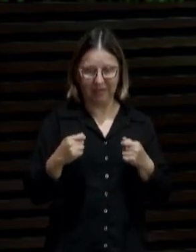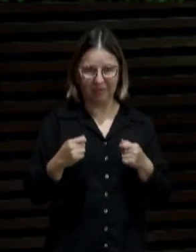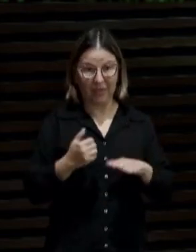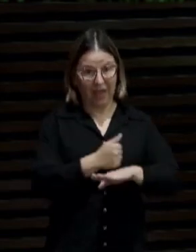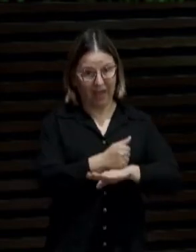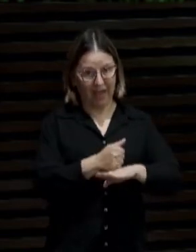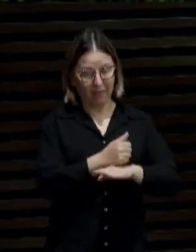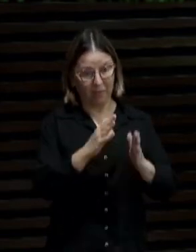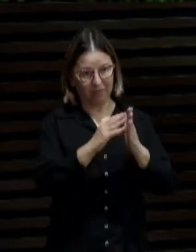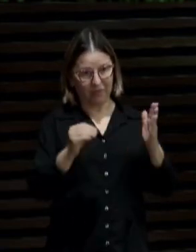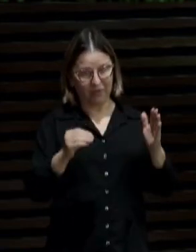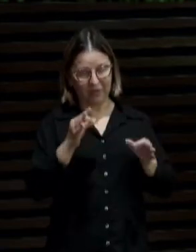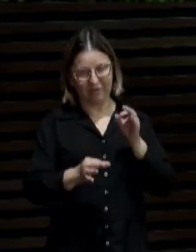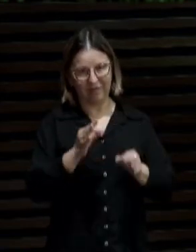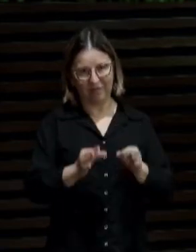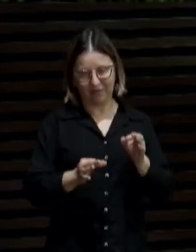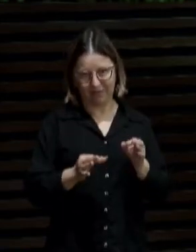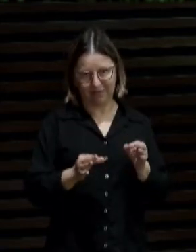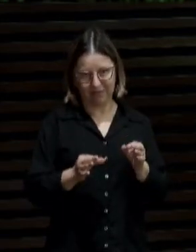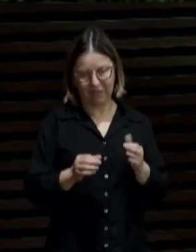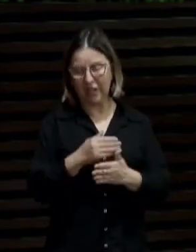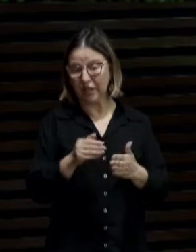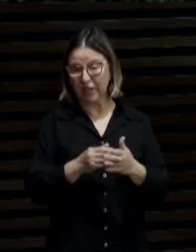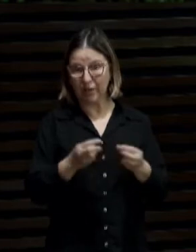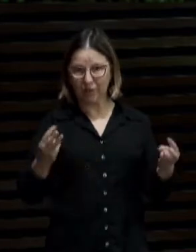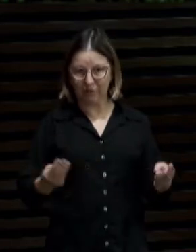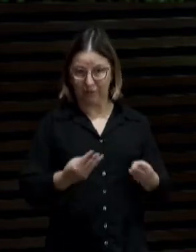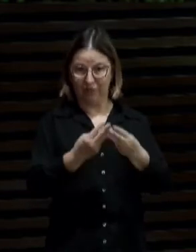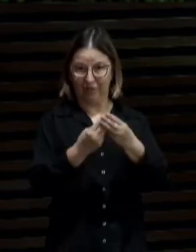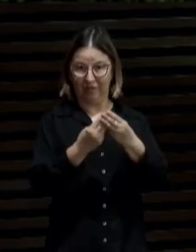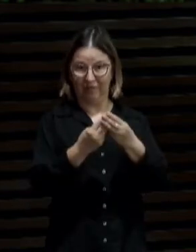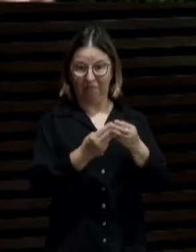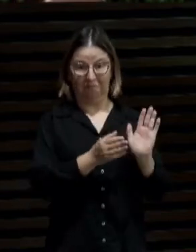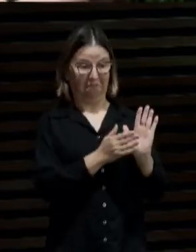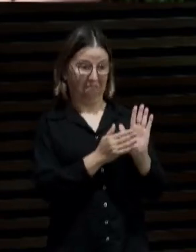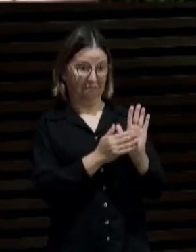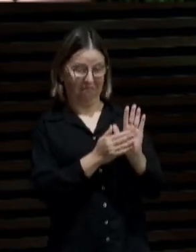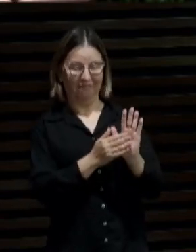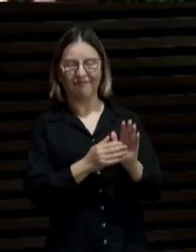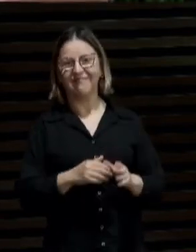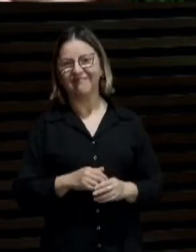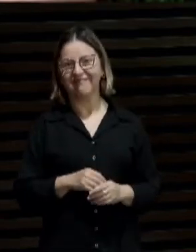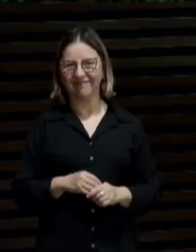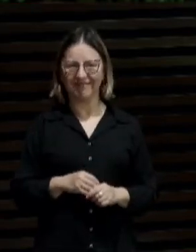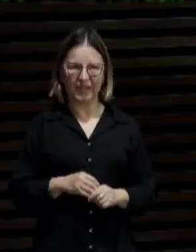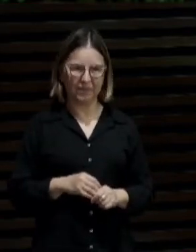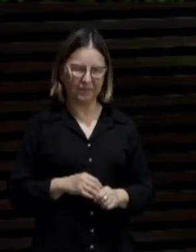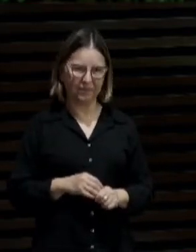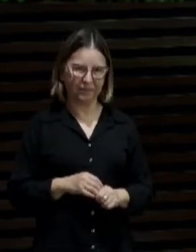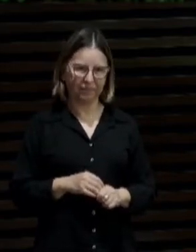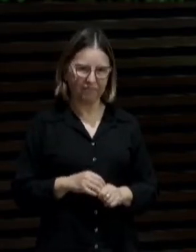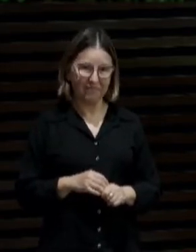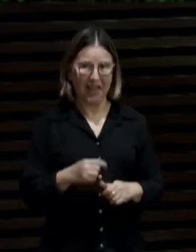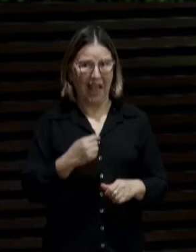de justiça no qual todos os judeus se vangloriavam. Eles falavam, o meu sangue, tá vendo? Por quê? Porque eu sou